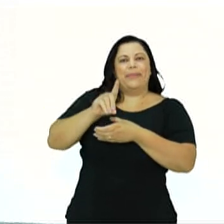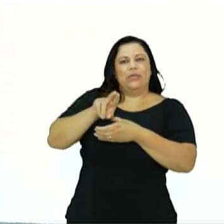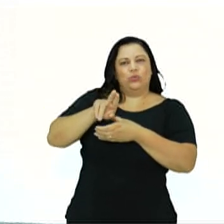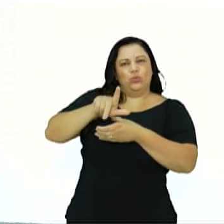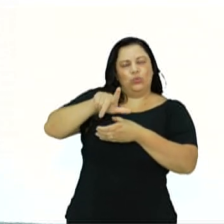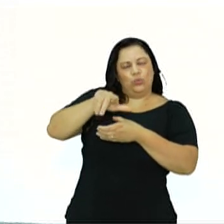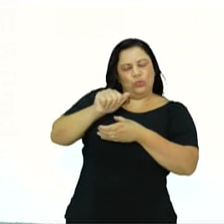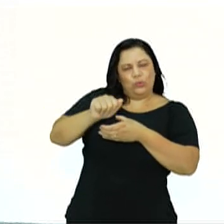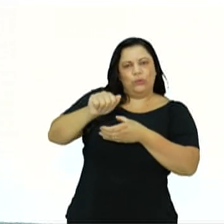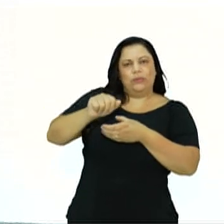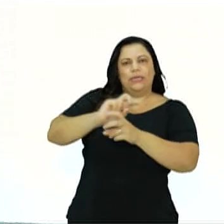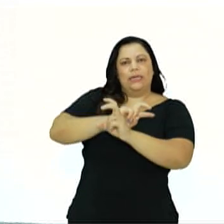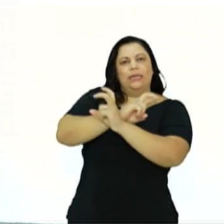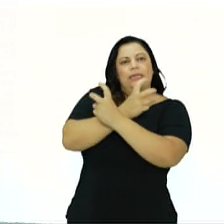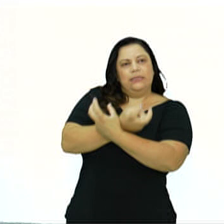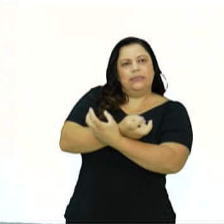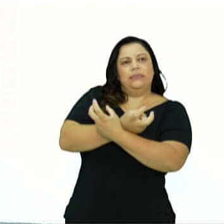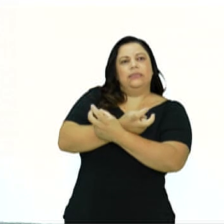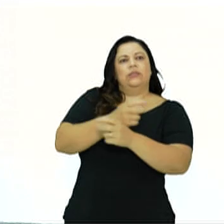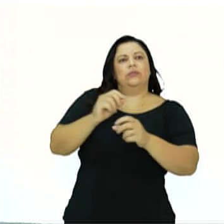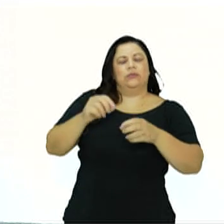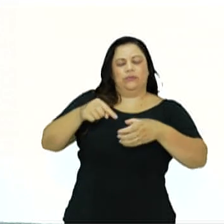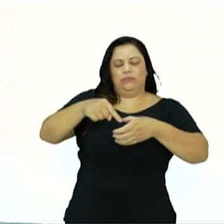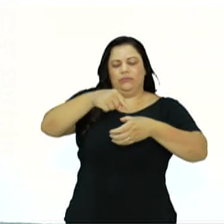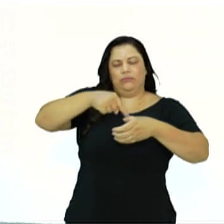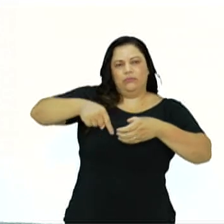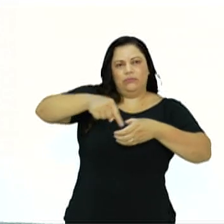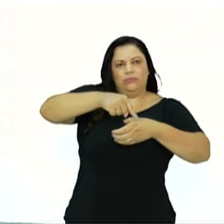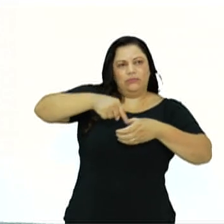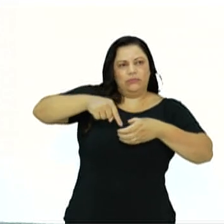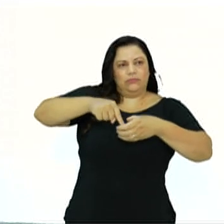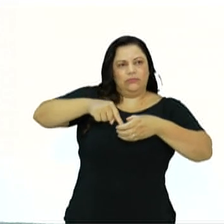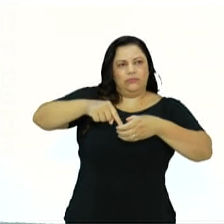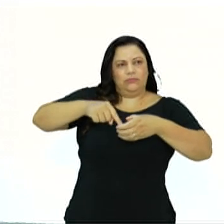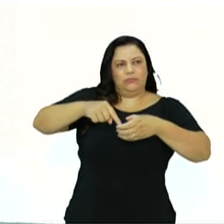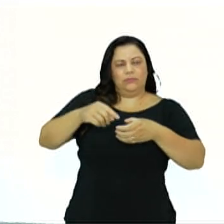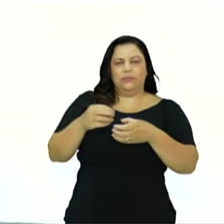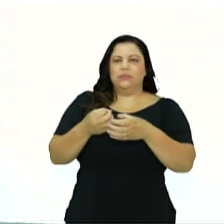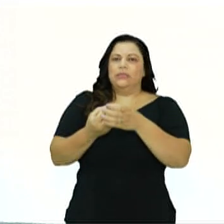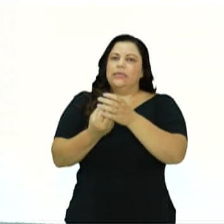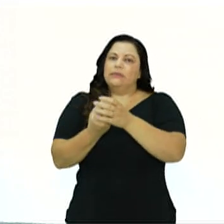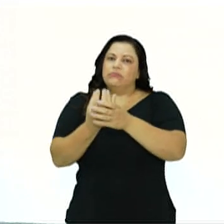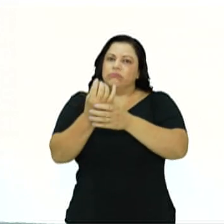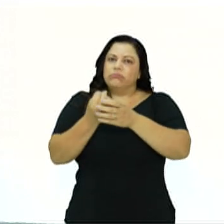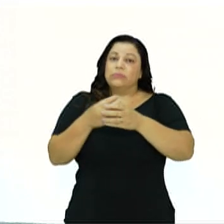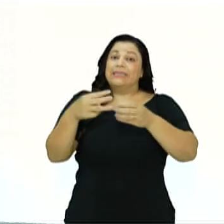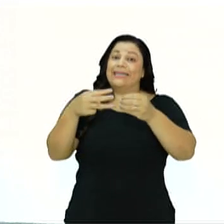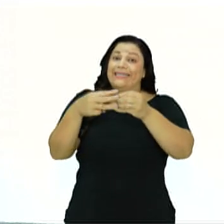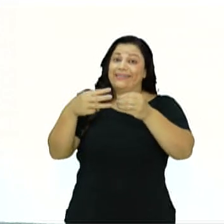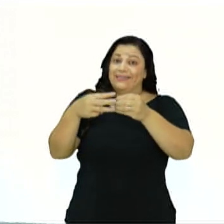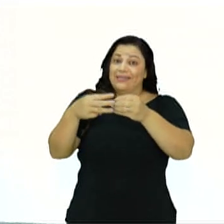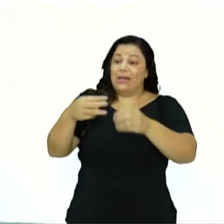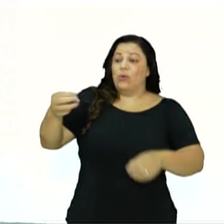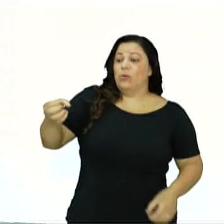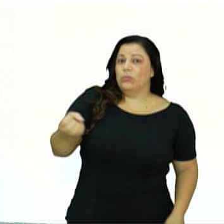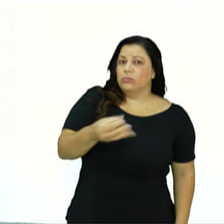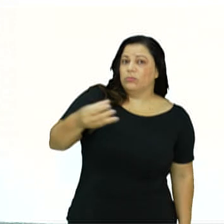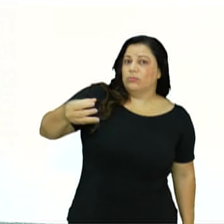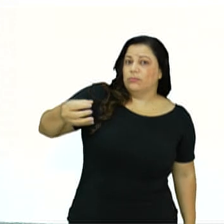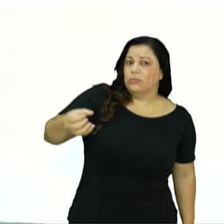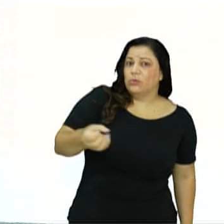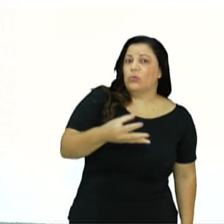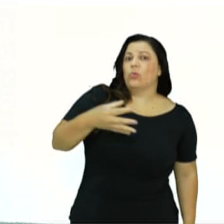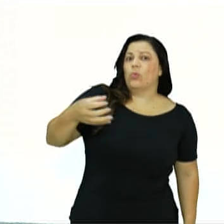também, né, é chamado de endósteo. Essas duas estruturas, elas produzem células novas, chamadas osteoblastos, que